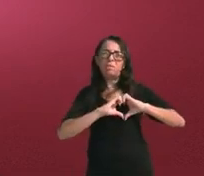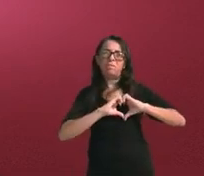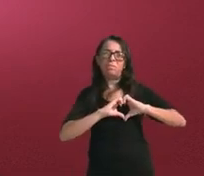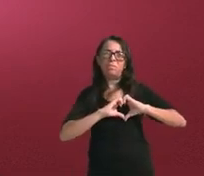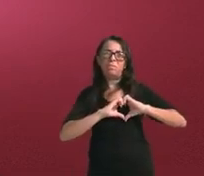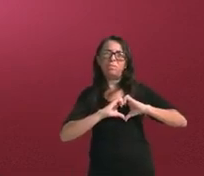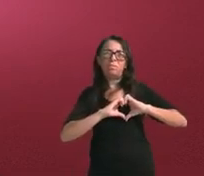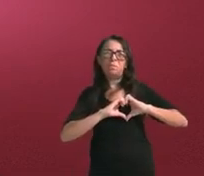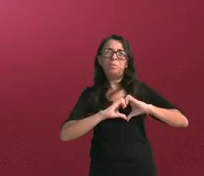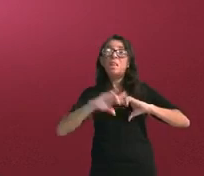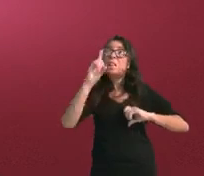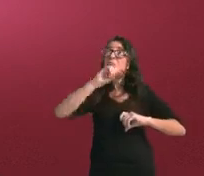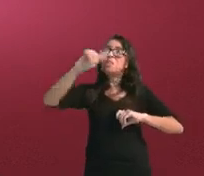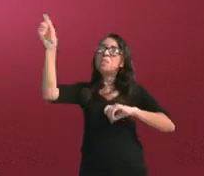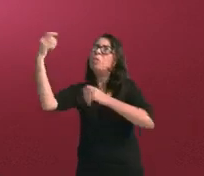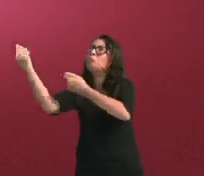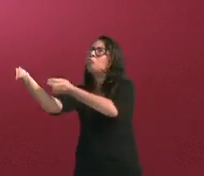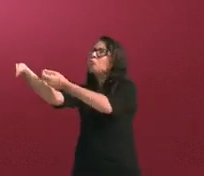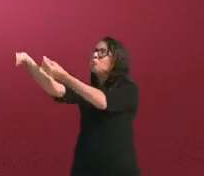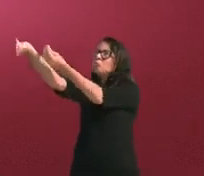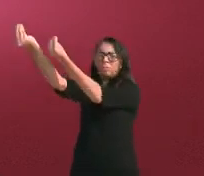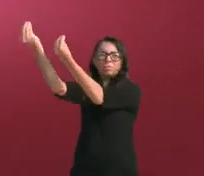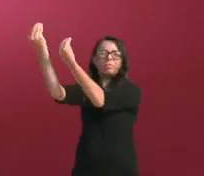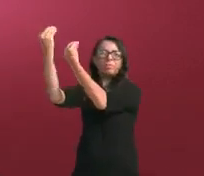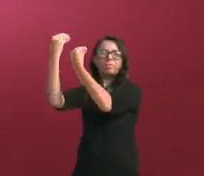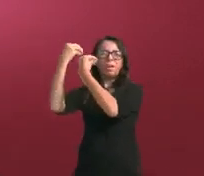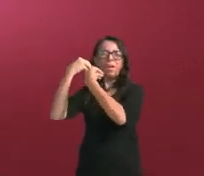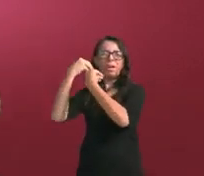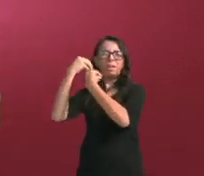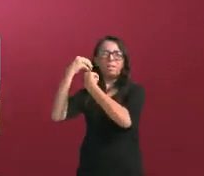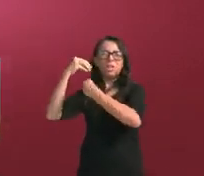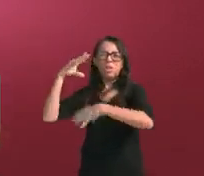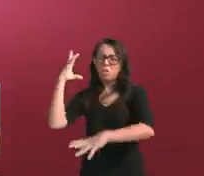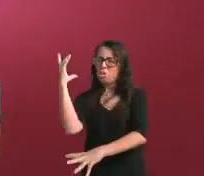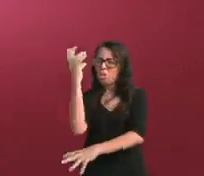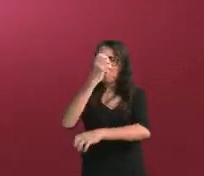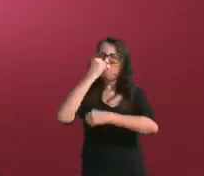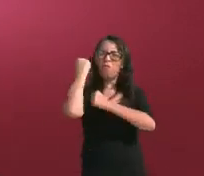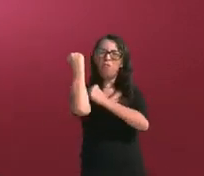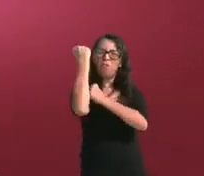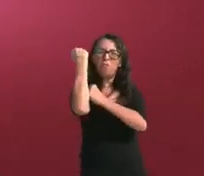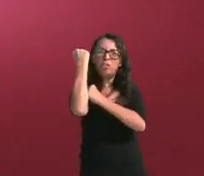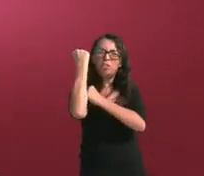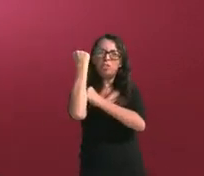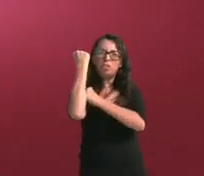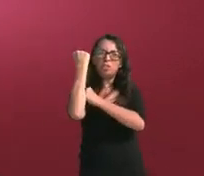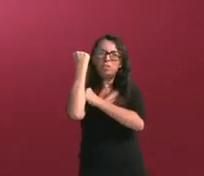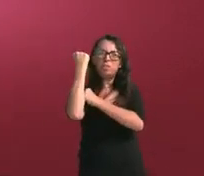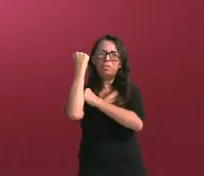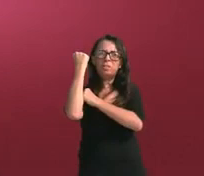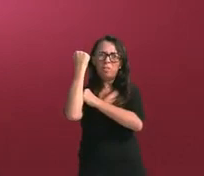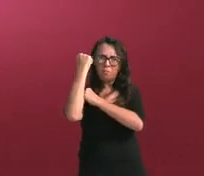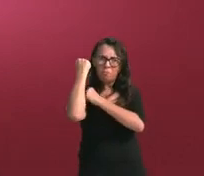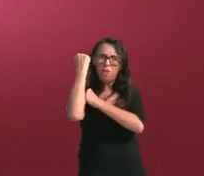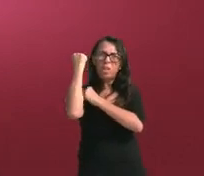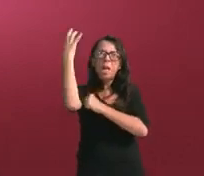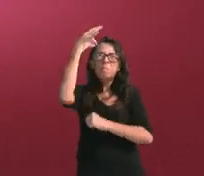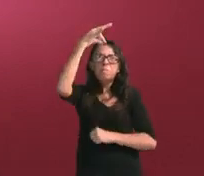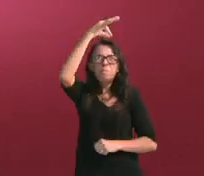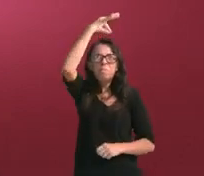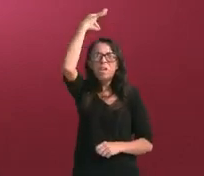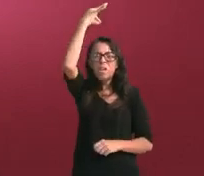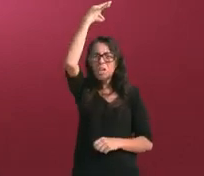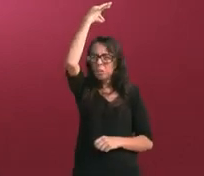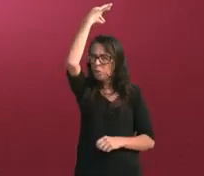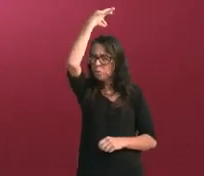dia. Então, os irmãos estão vendo que sempre tem nas lições uma retórica, né? Aquilo que